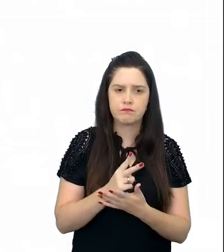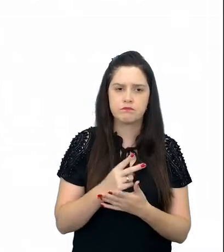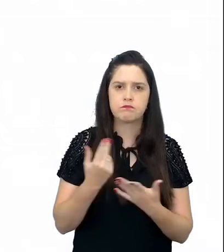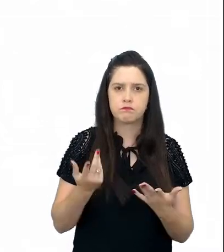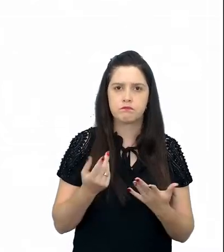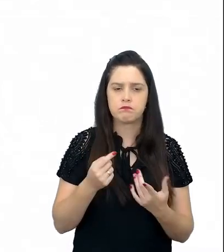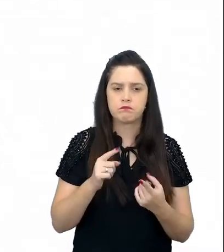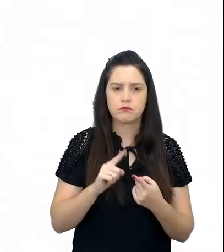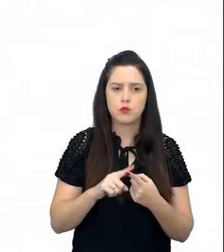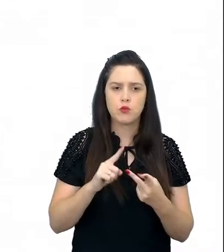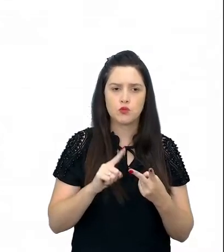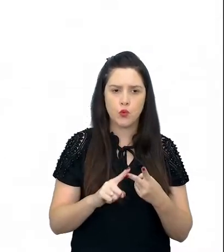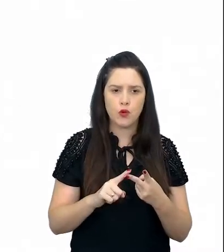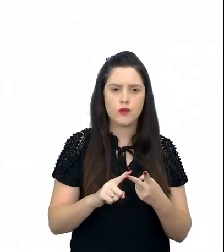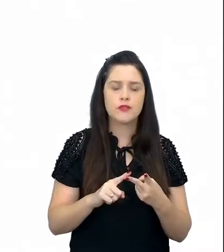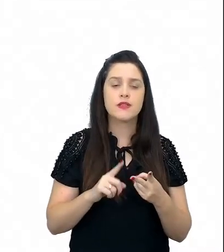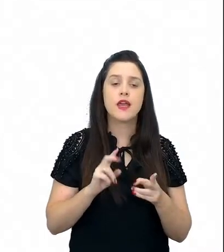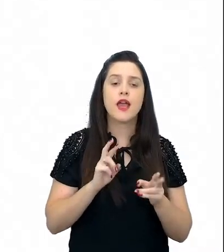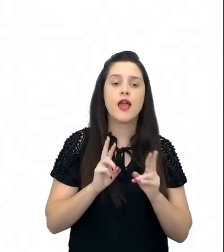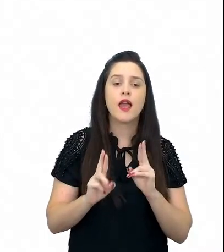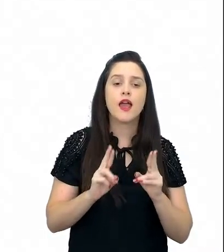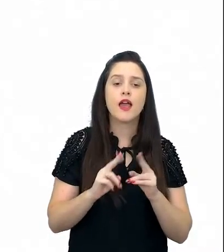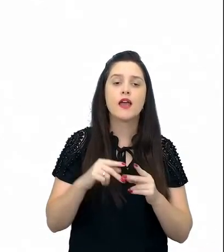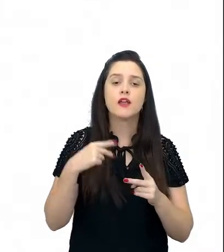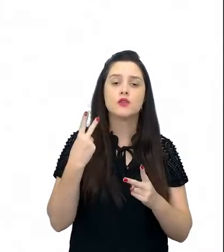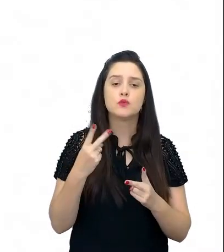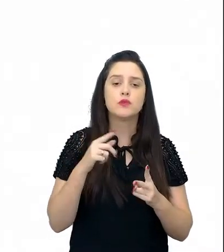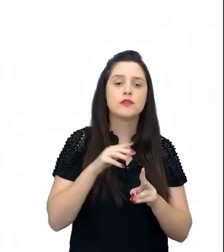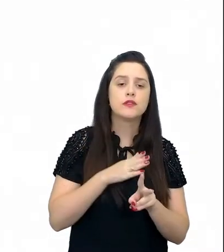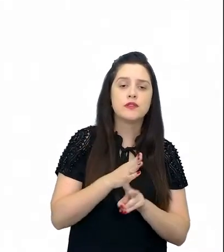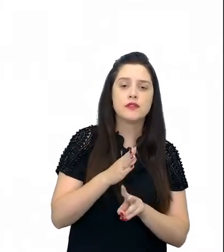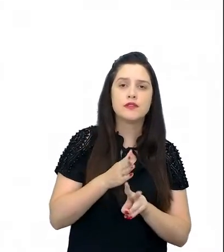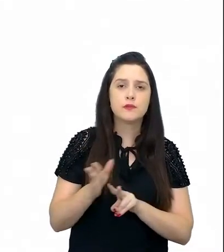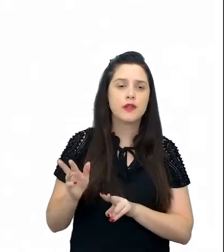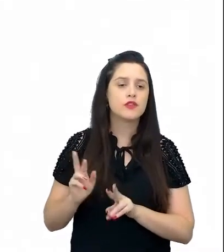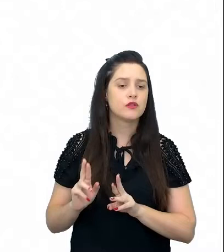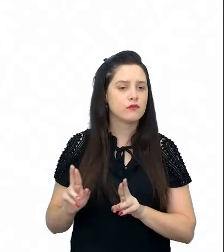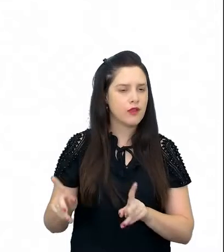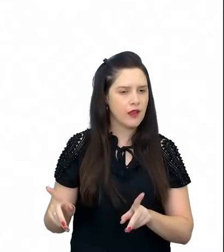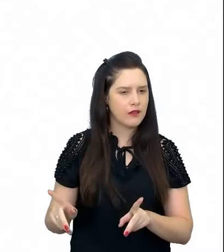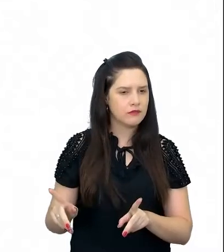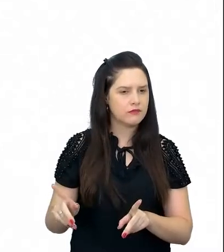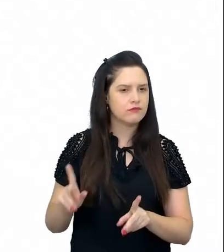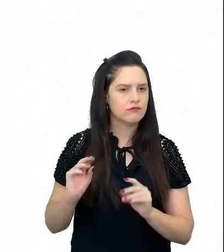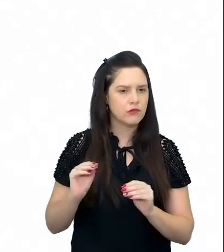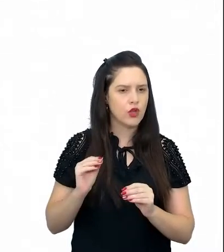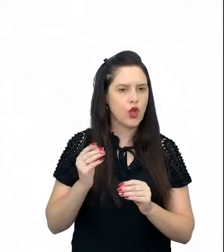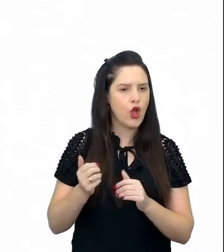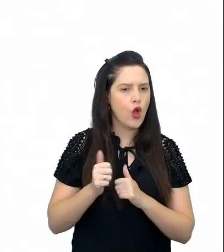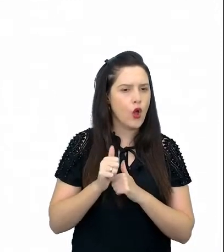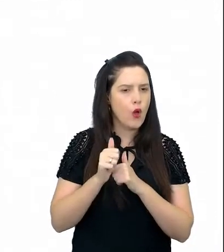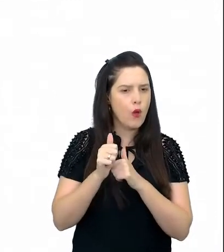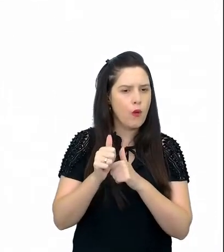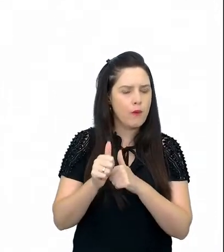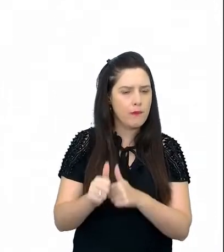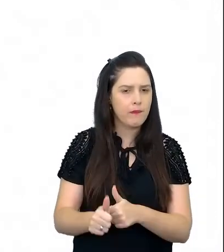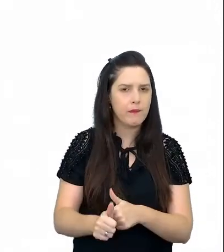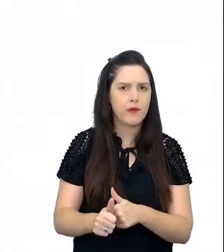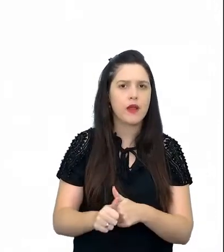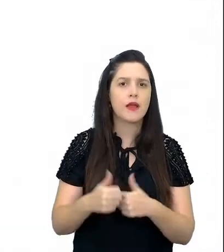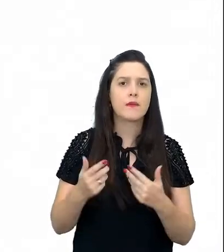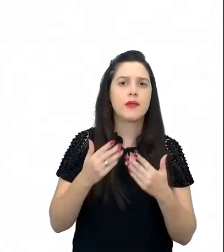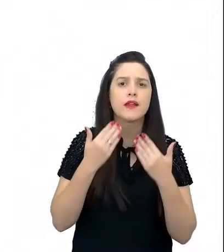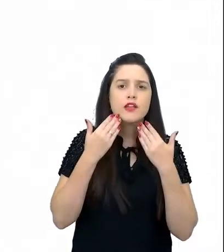Então, na aula 1 e 2, razão entre duas grandezas e espécies diferentes. Olha que legal. Eu já vou voltar e fazer um gancho na nossa